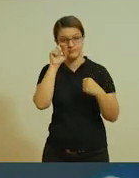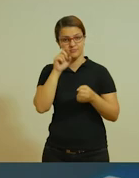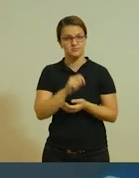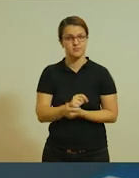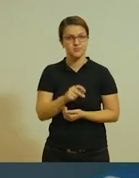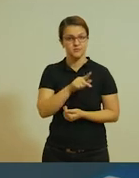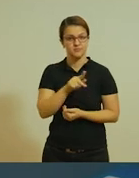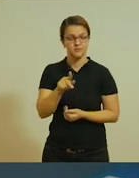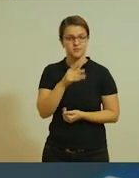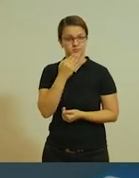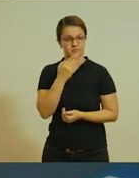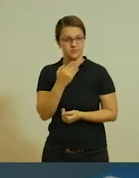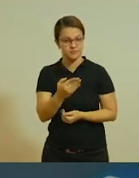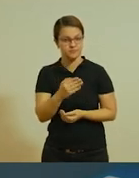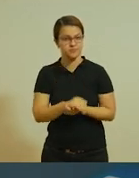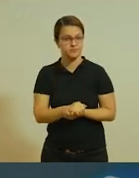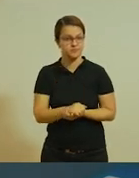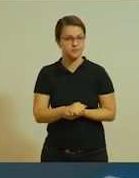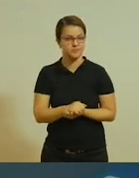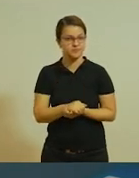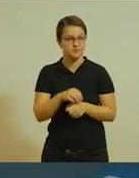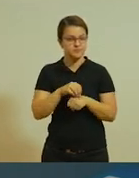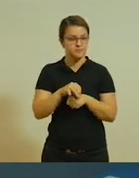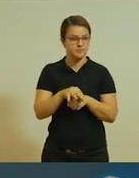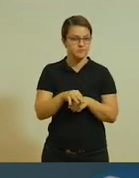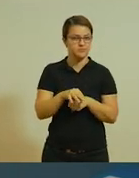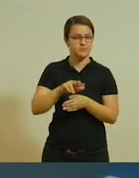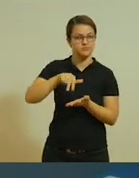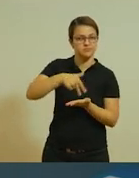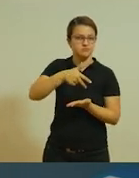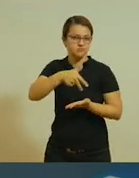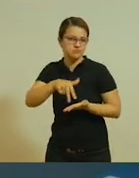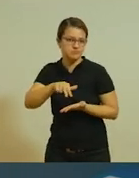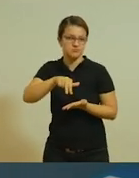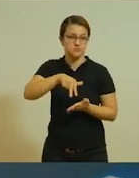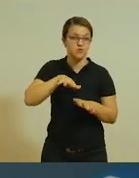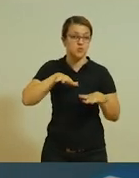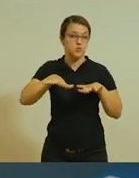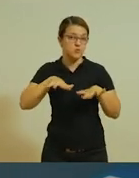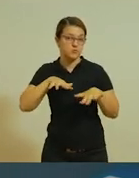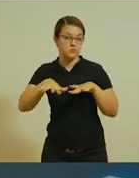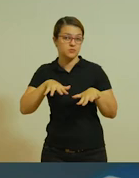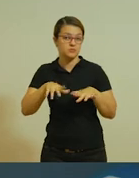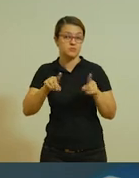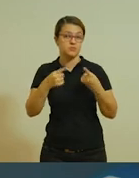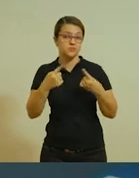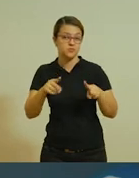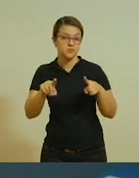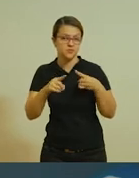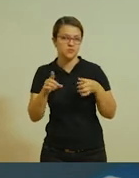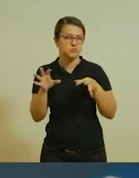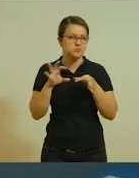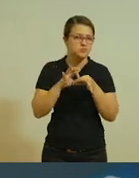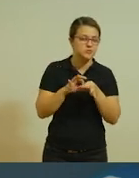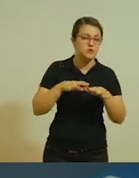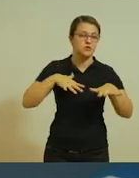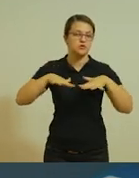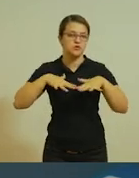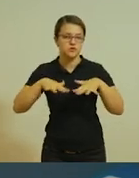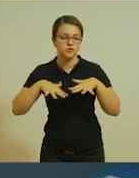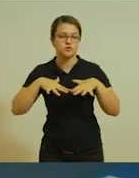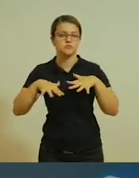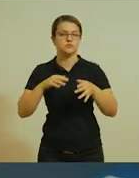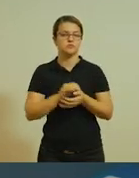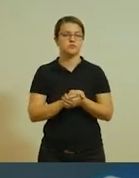O professor faz uma proposta de uma discoteca das coreografias. Então ele está juntando música, ritmo